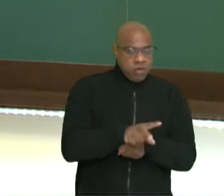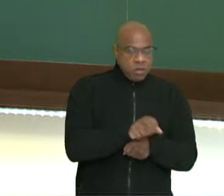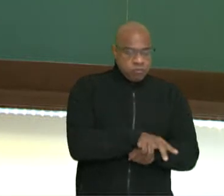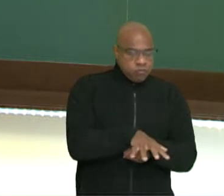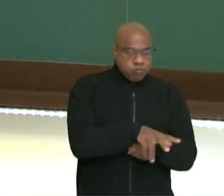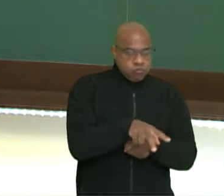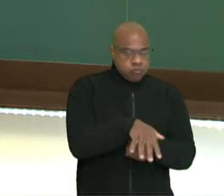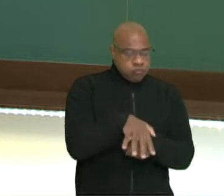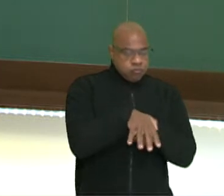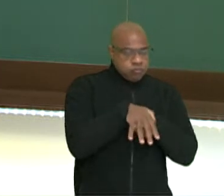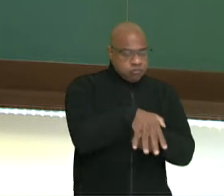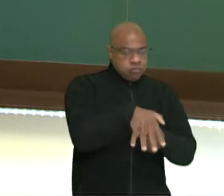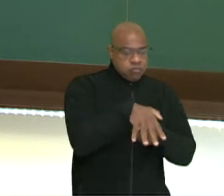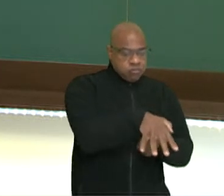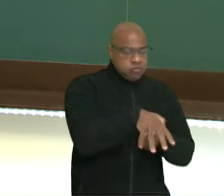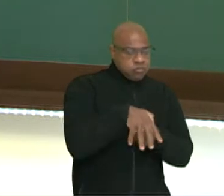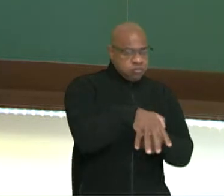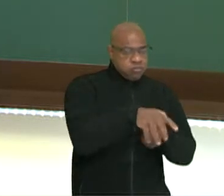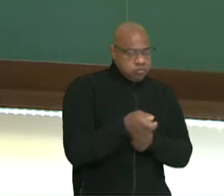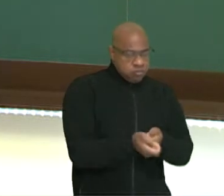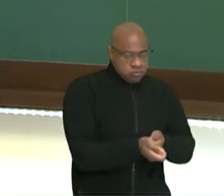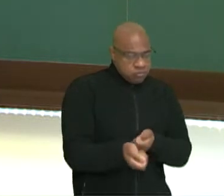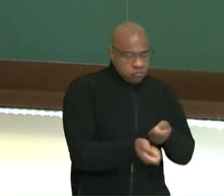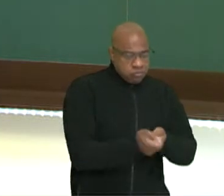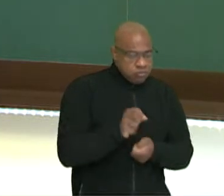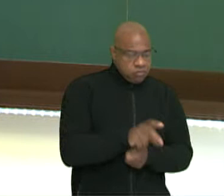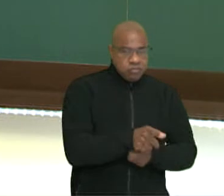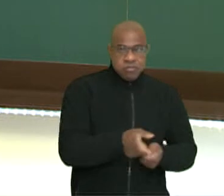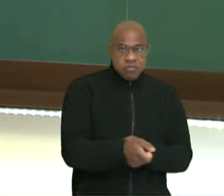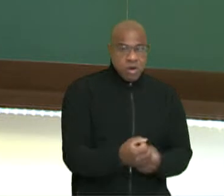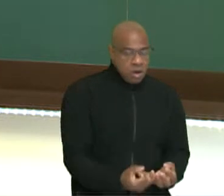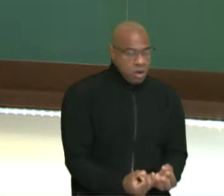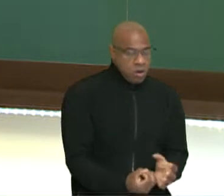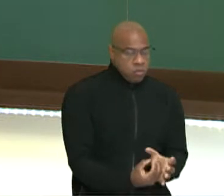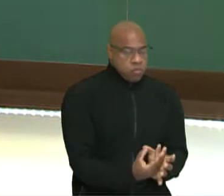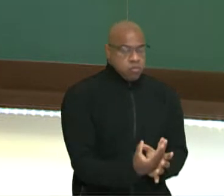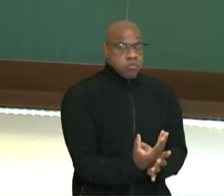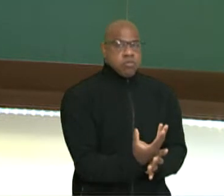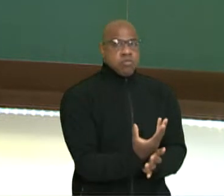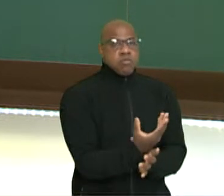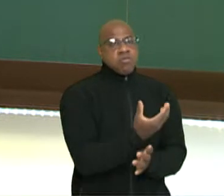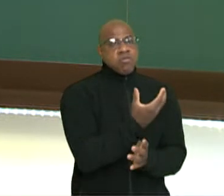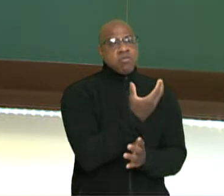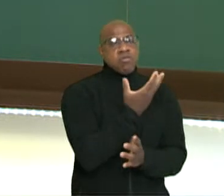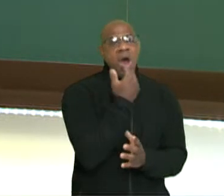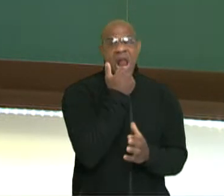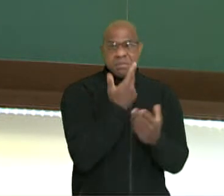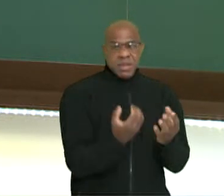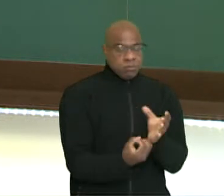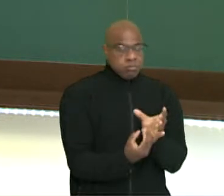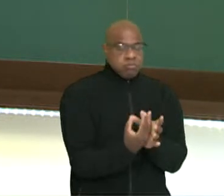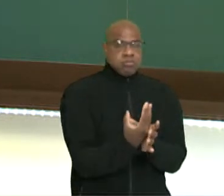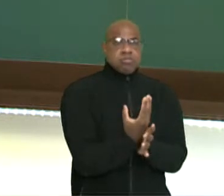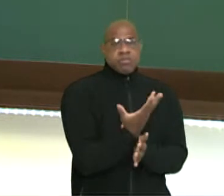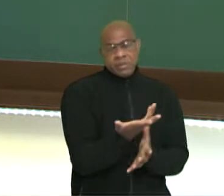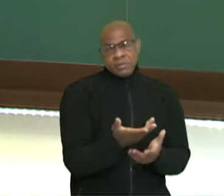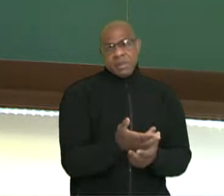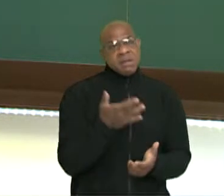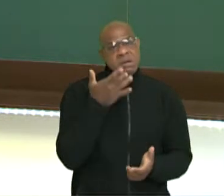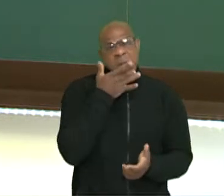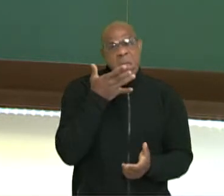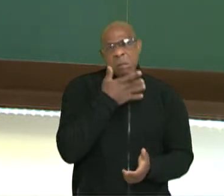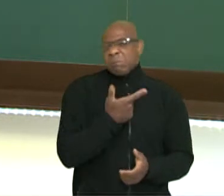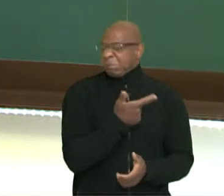ambiente, imitação do que ele gostaria, e daí aquele alimento cresce e eles colhem. Mas não fica tão saboroso, né? Então,